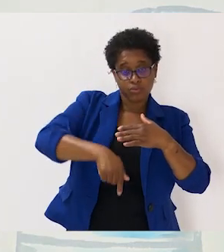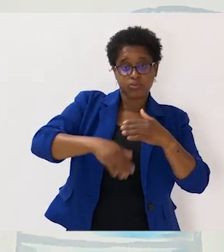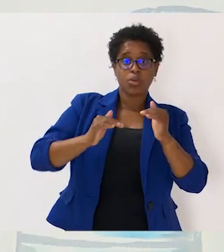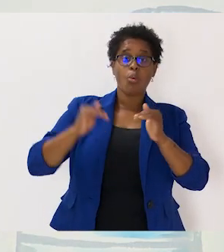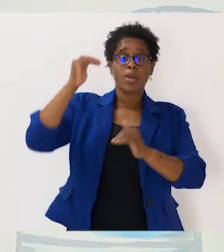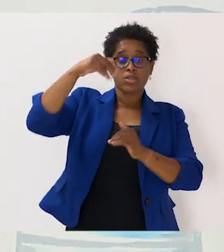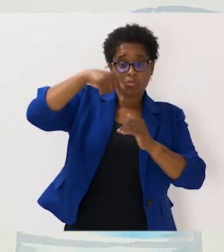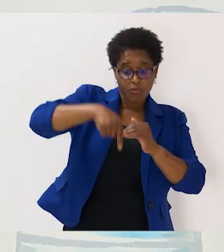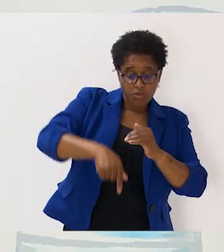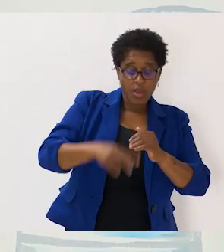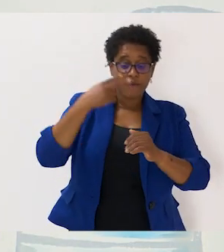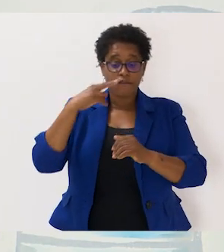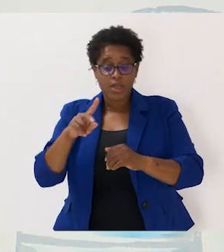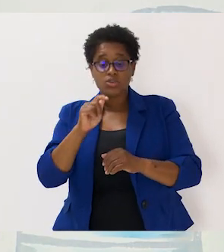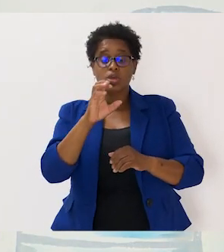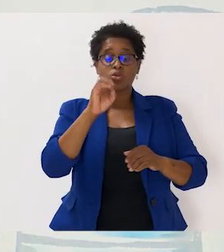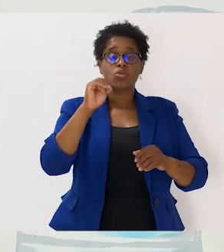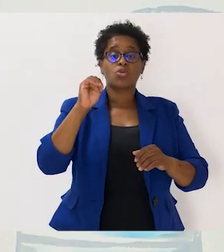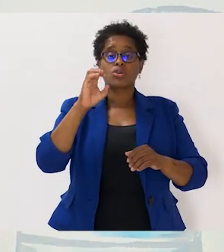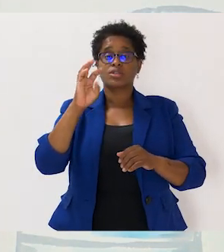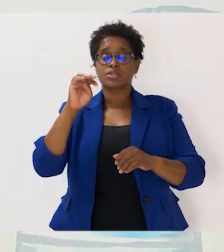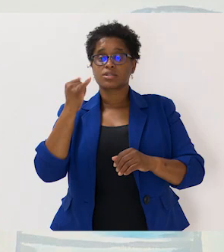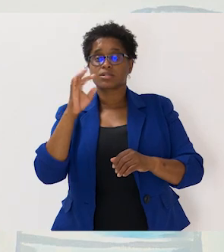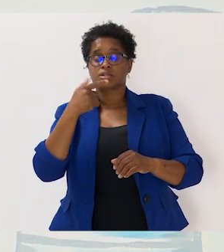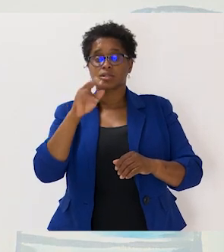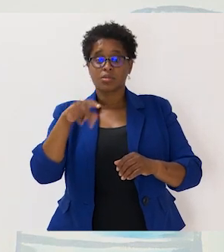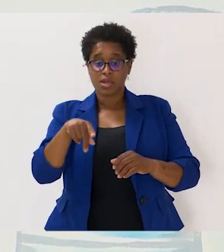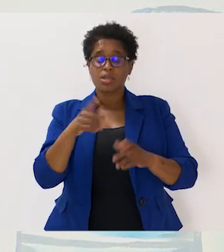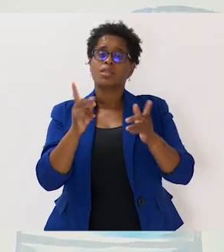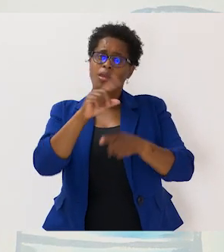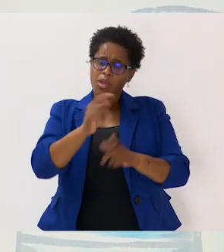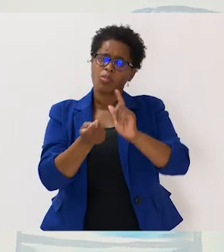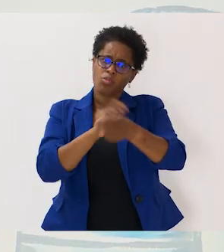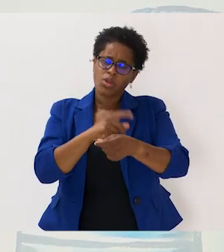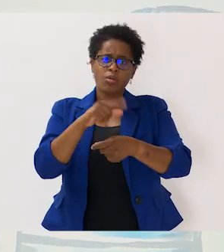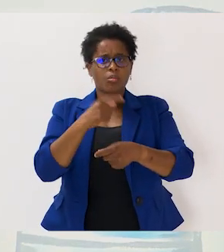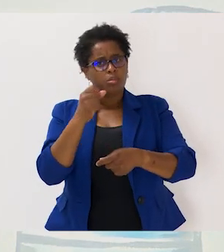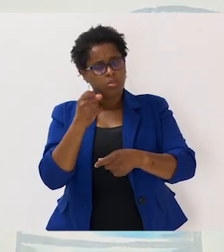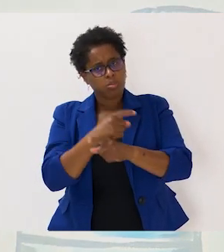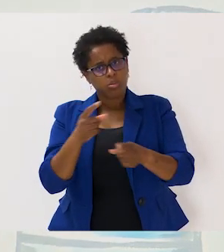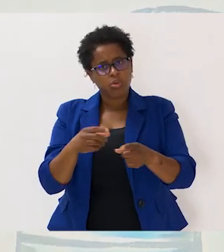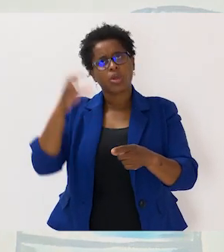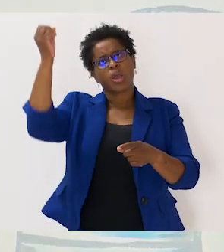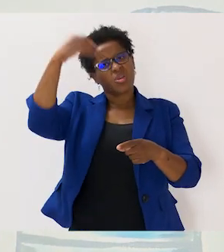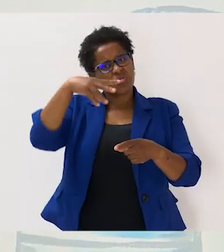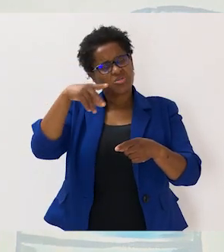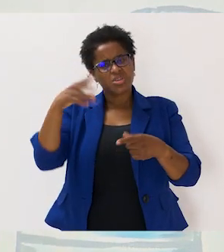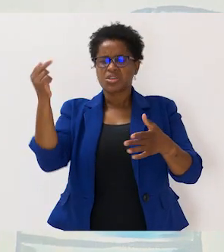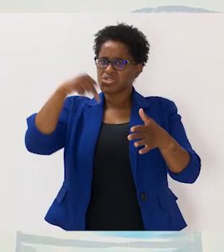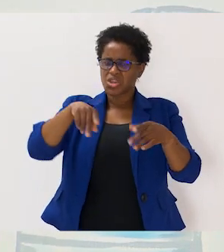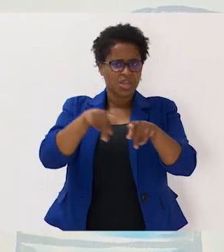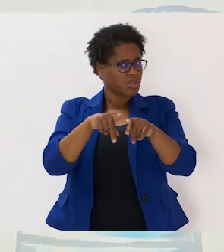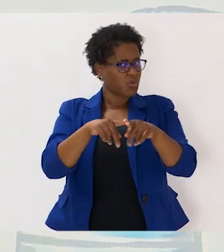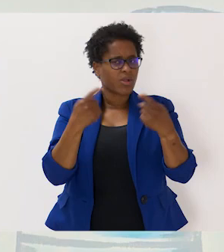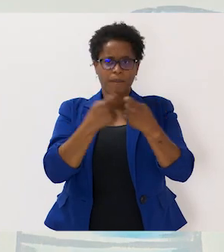vejam que o ecossistema aqui também muda, porque a incidência de luz não chega da mesma forma que perto